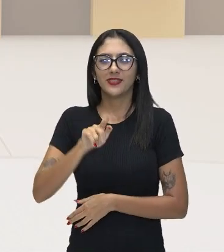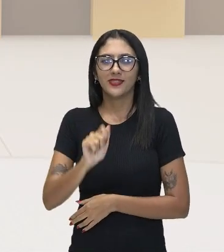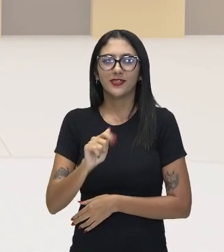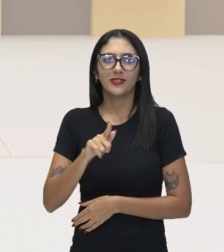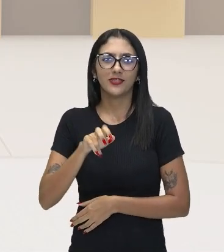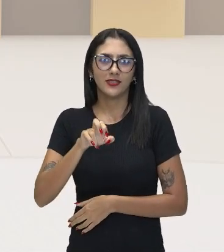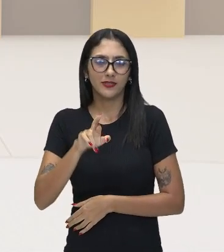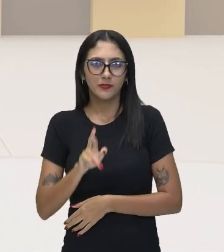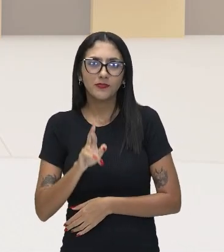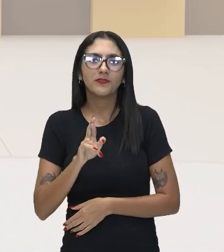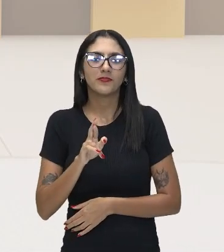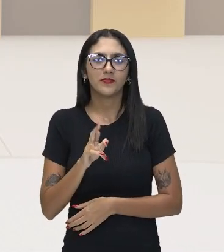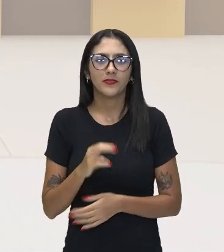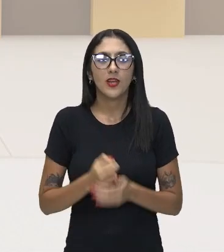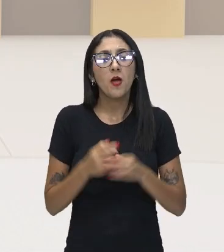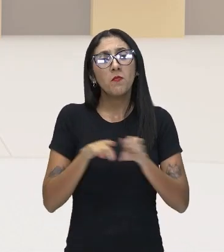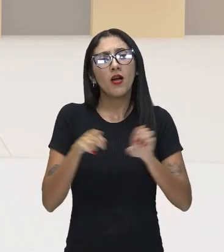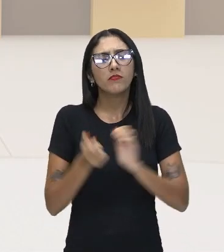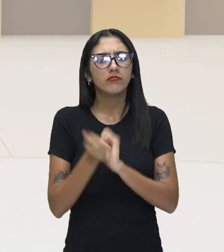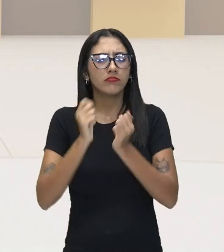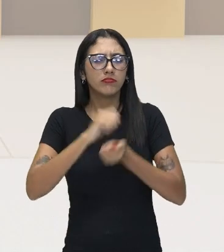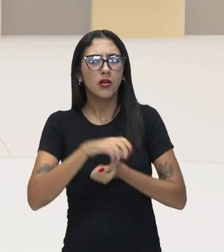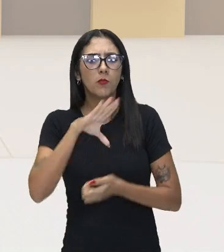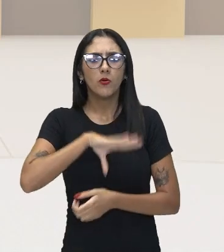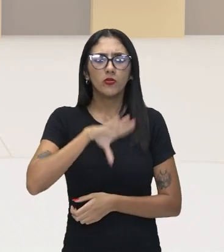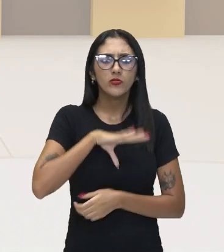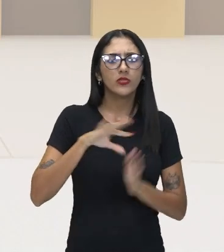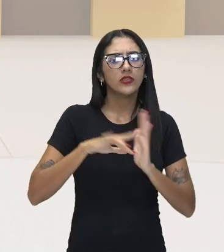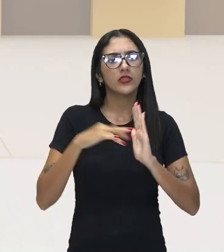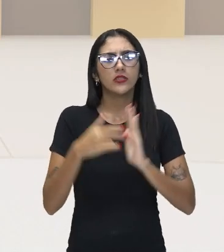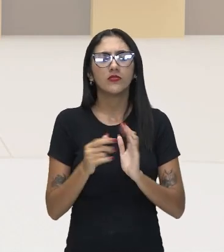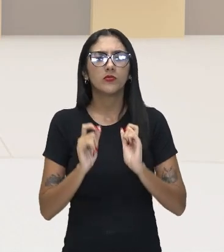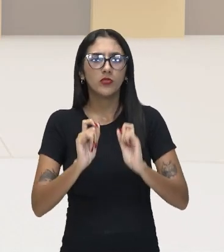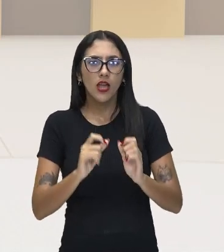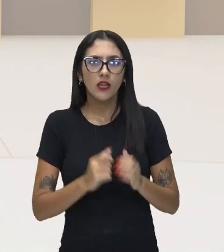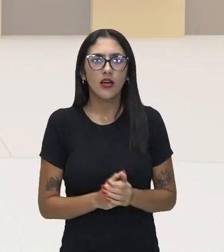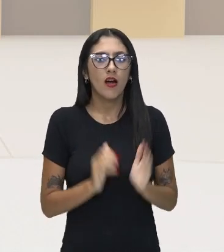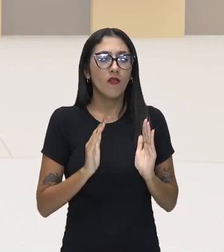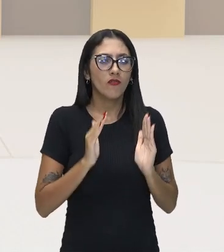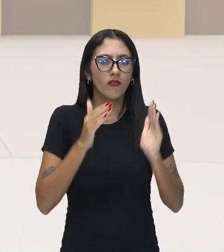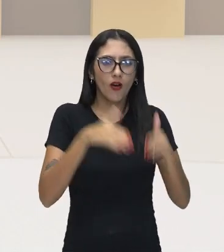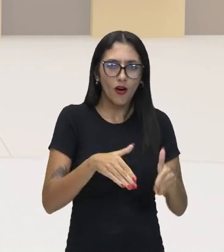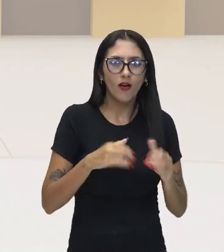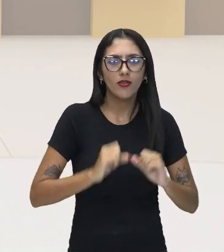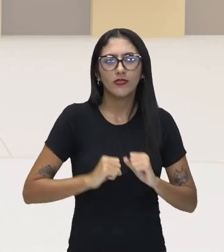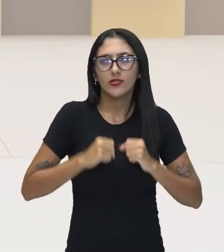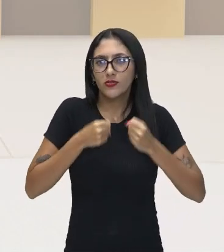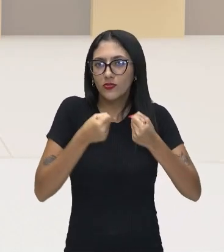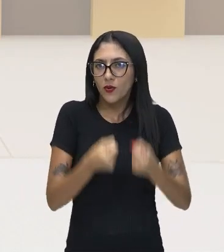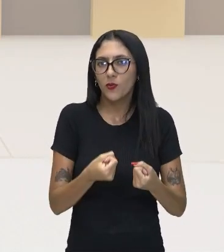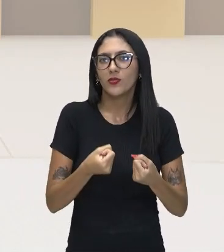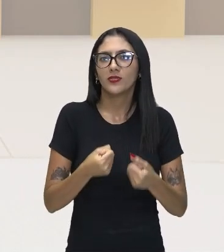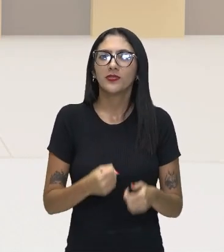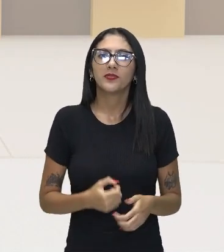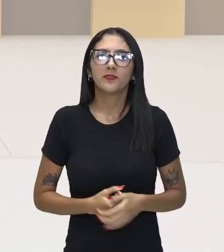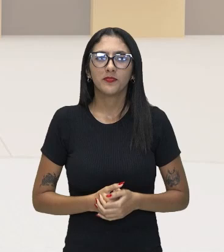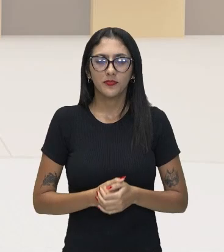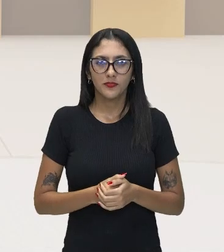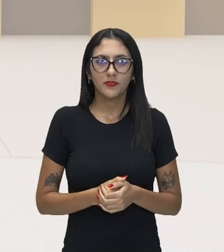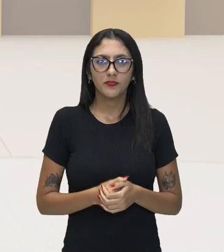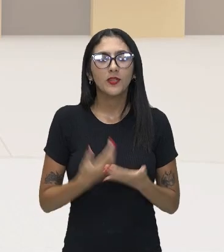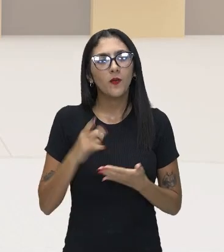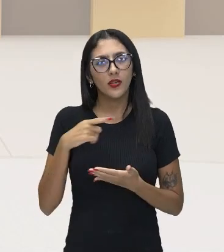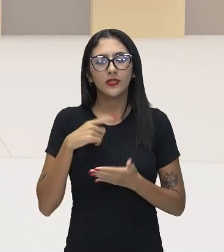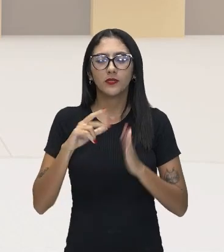né? Que em português significa comprometer, empenhar. Então, isso aí é o